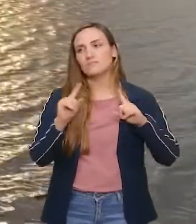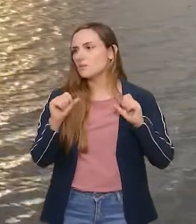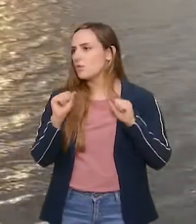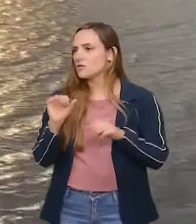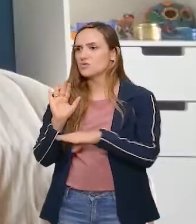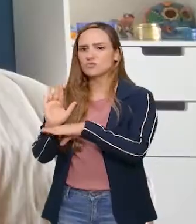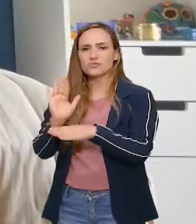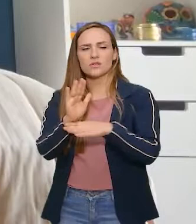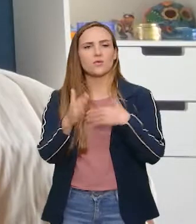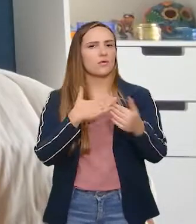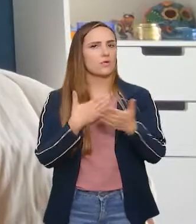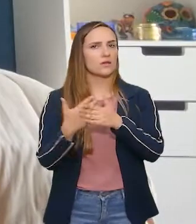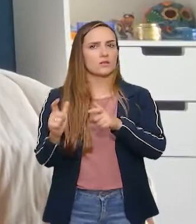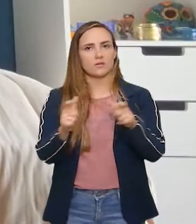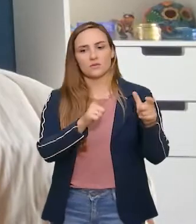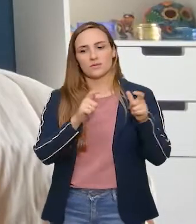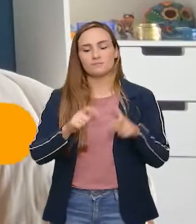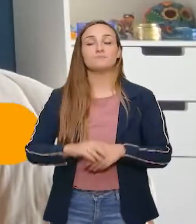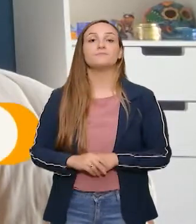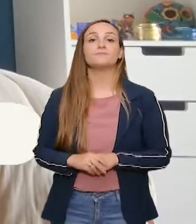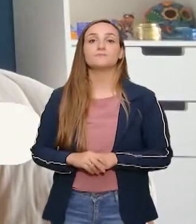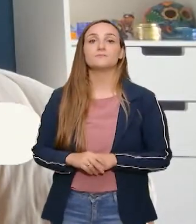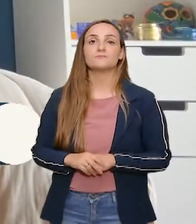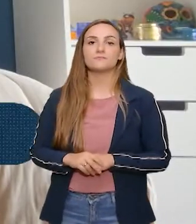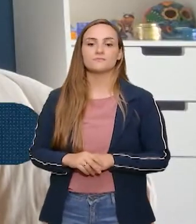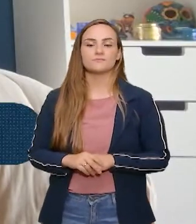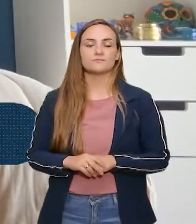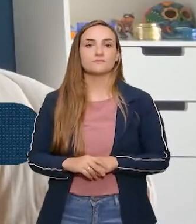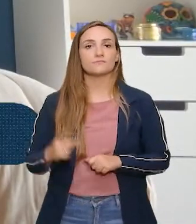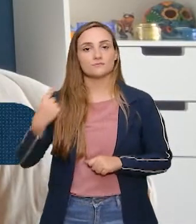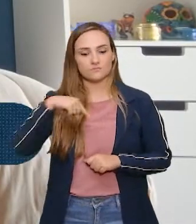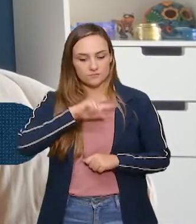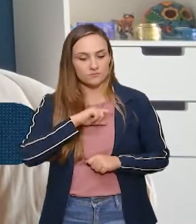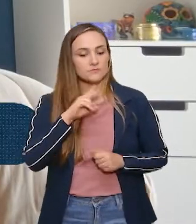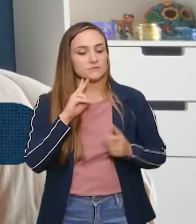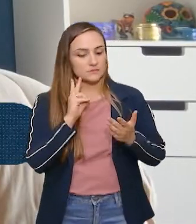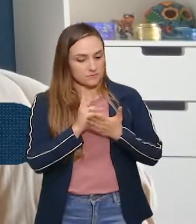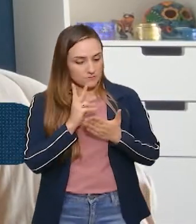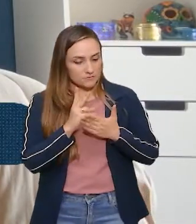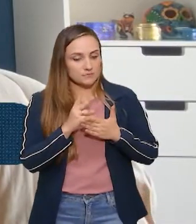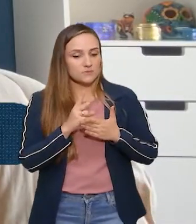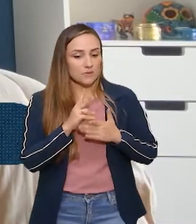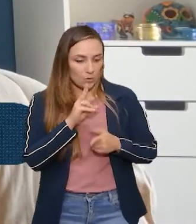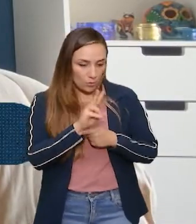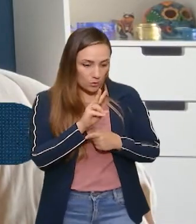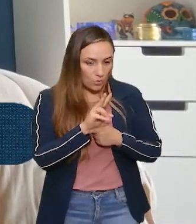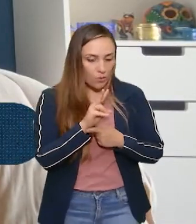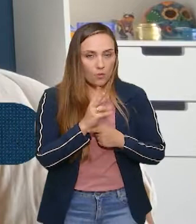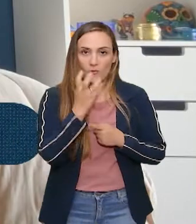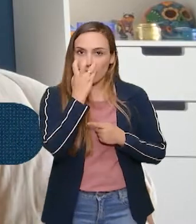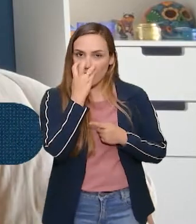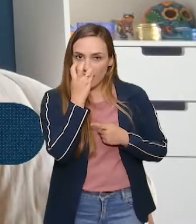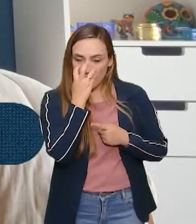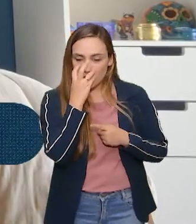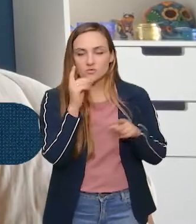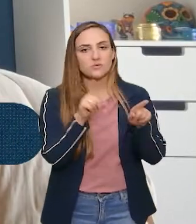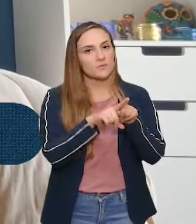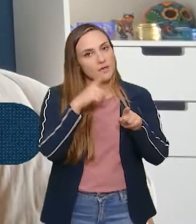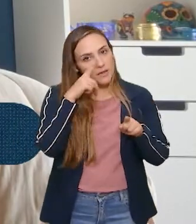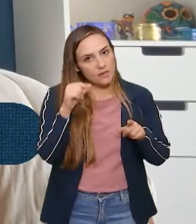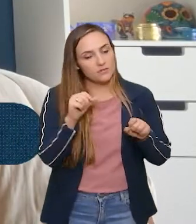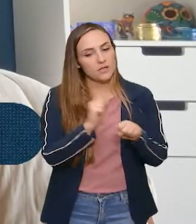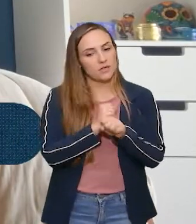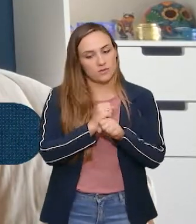que seja. A Ampara Animal, durante 5 anos, teve foco em prevenção com a parte de cães e gatos e em